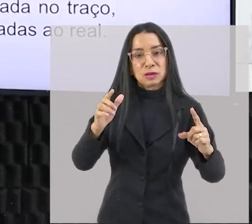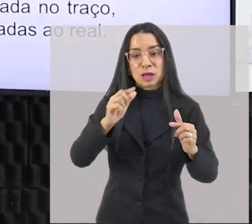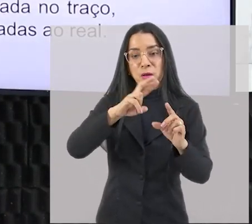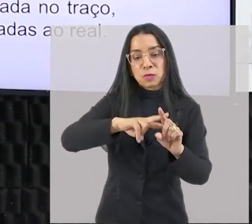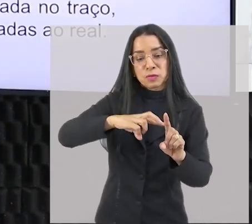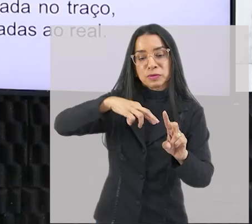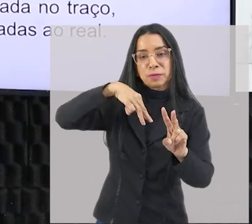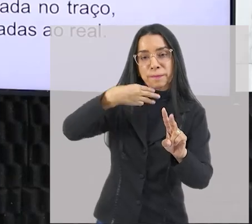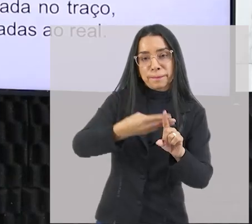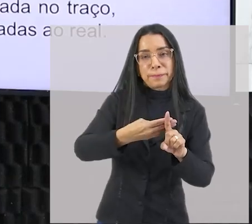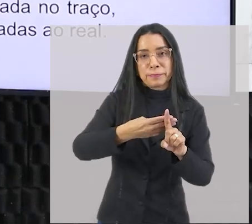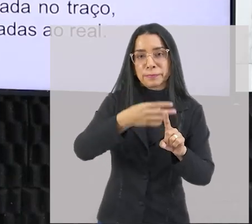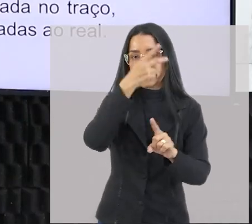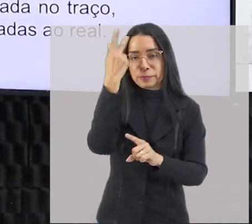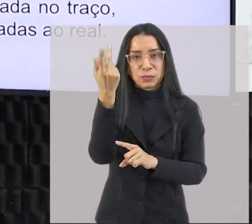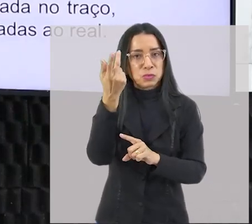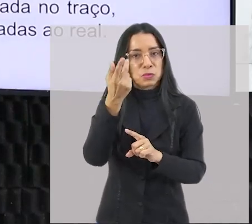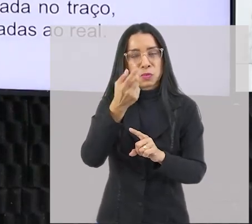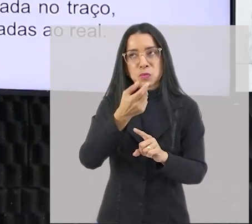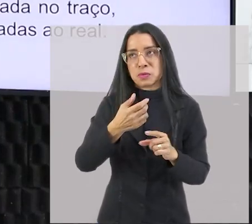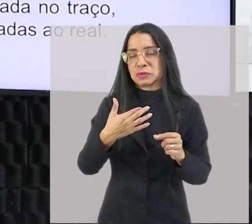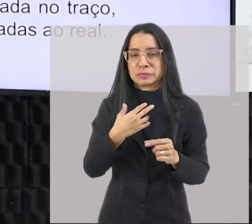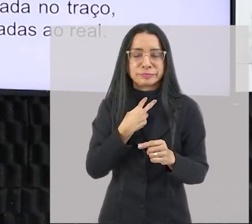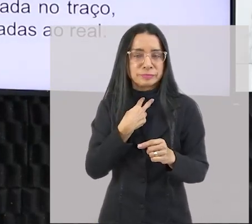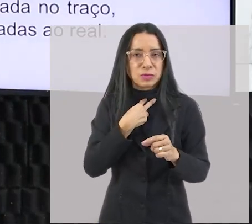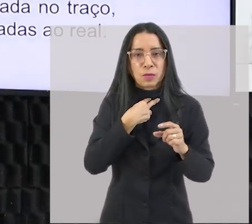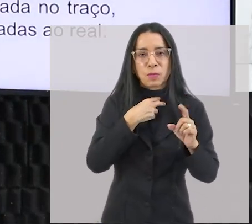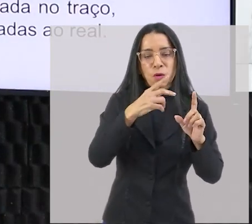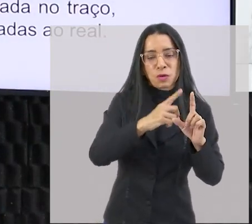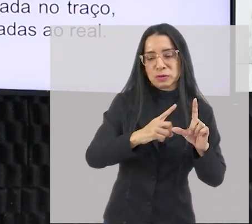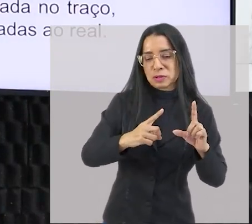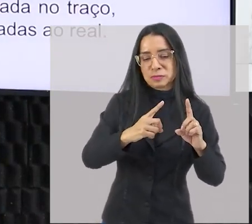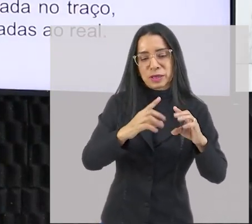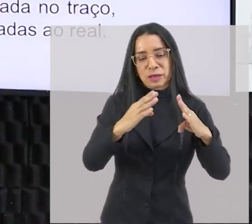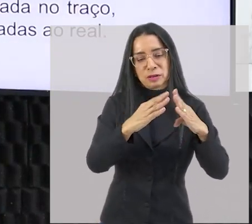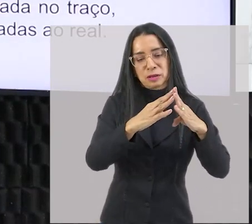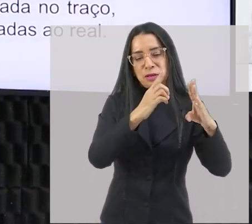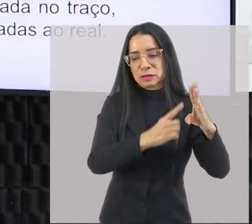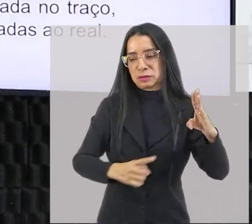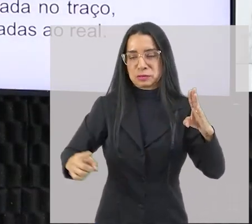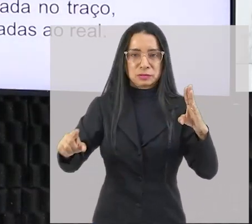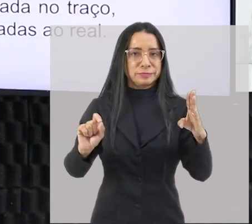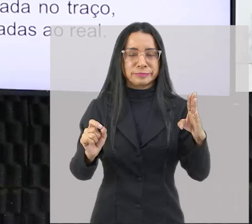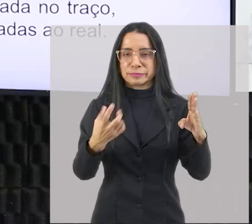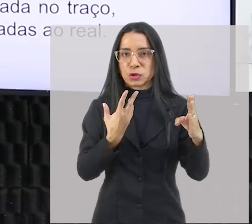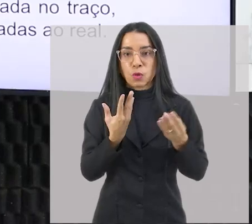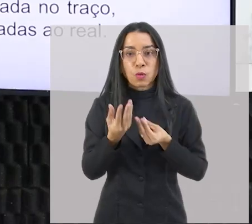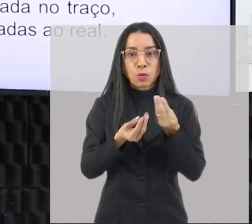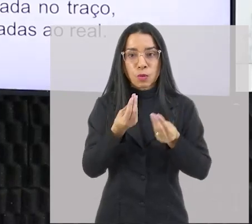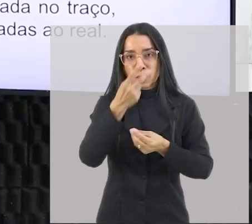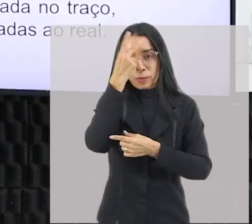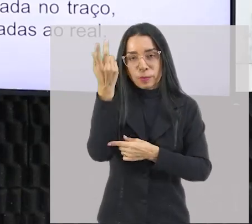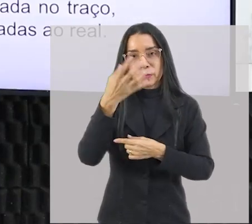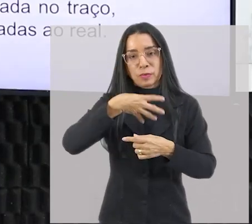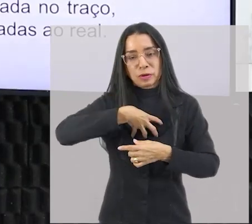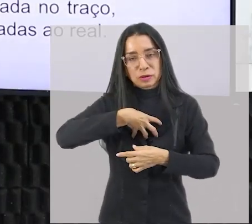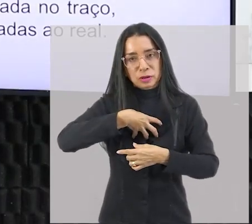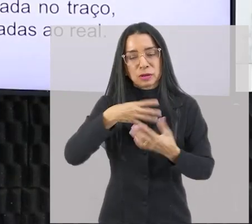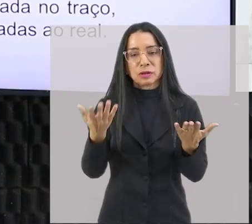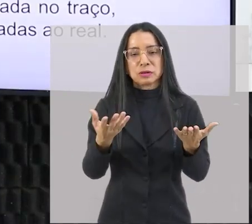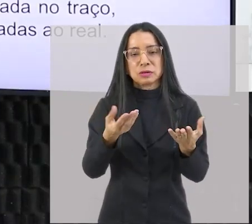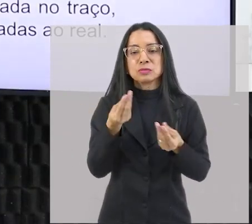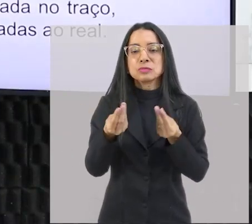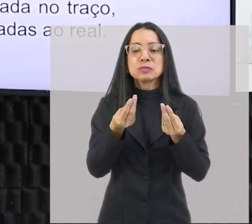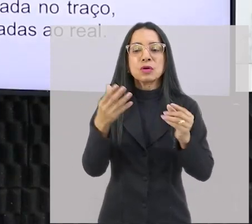literalmente, nem sair de casa, tua casa ser destruída por uma bomba. Como é que uma pessoa dessa fica psicologicamente? Qual é o efeito